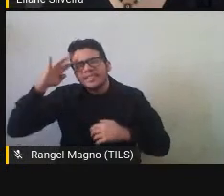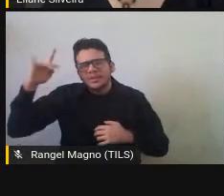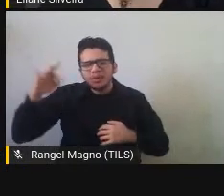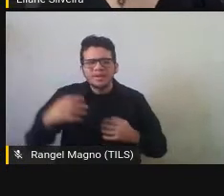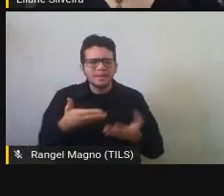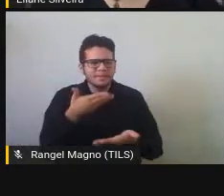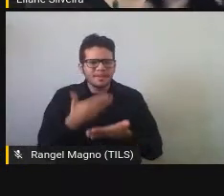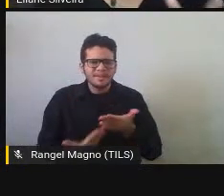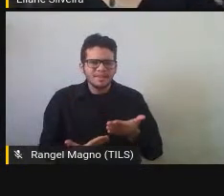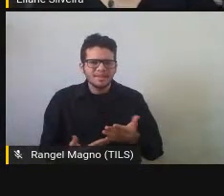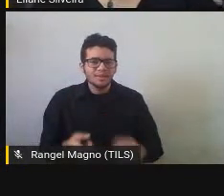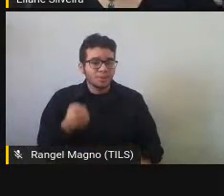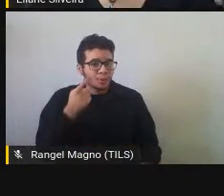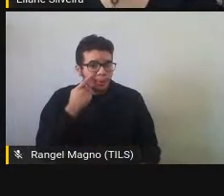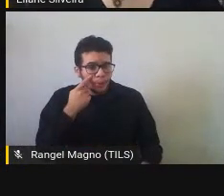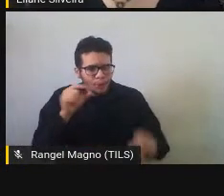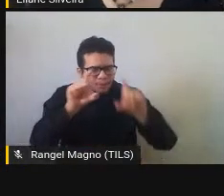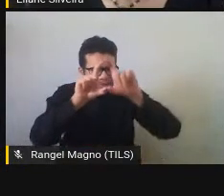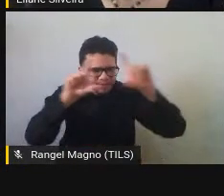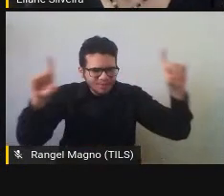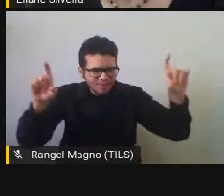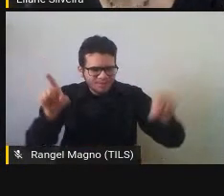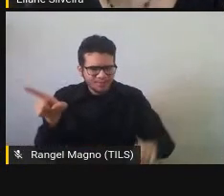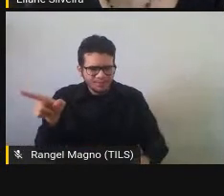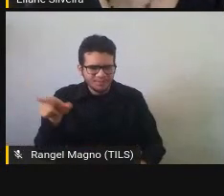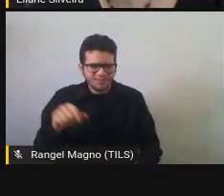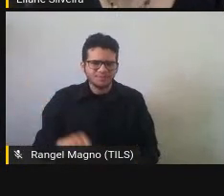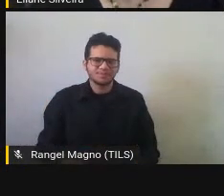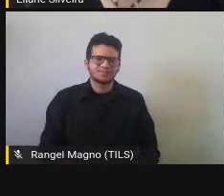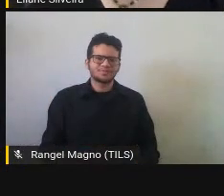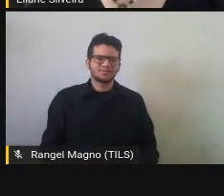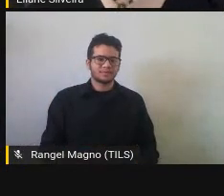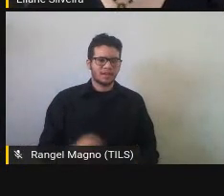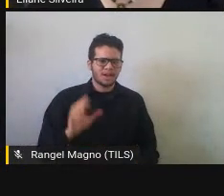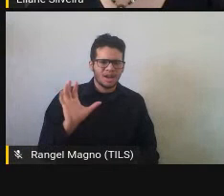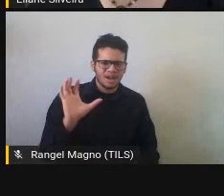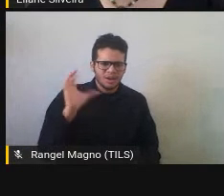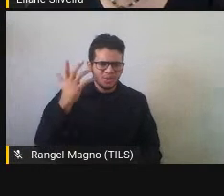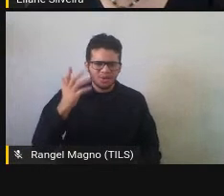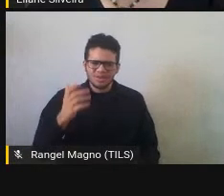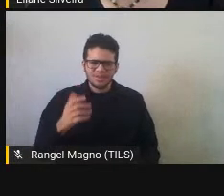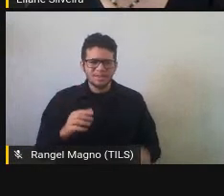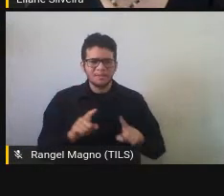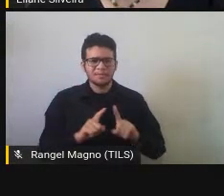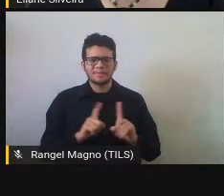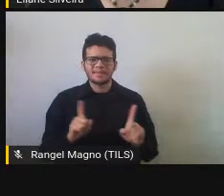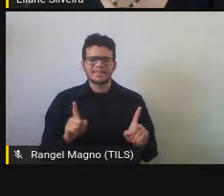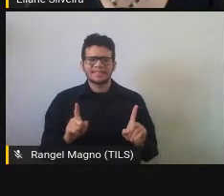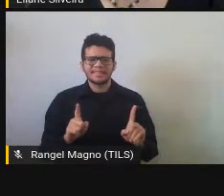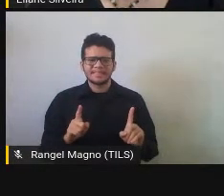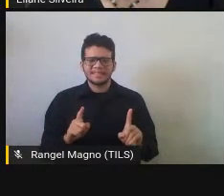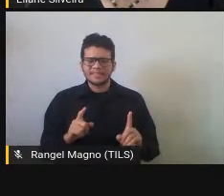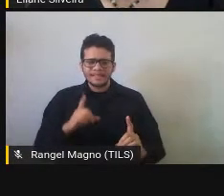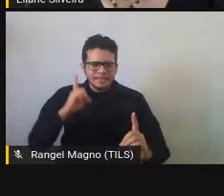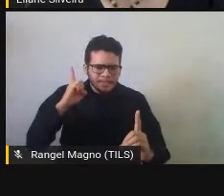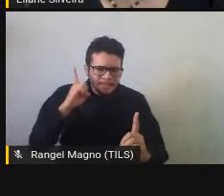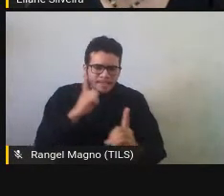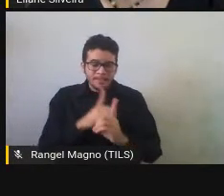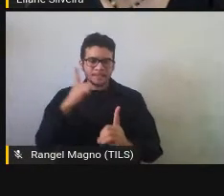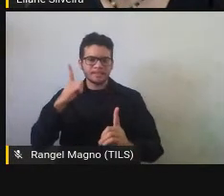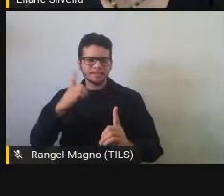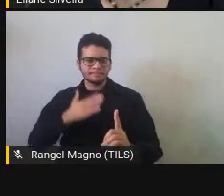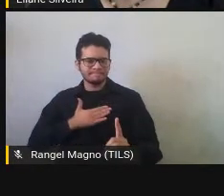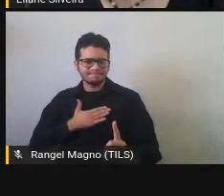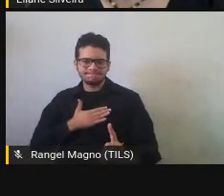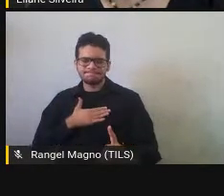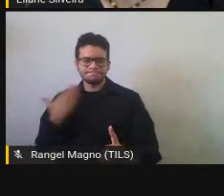sobre o que lhe aconteceu aconteceu-me contudo durante esse ano descobrir algo que o acaso talvez